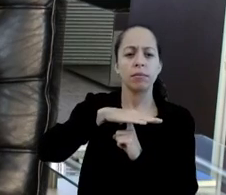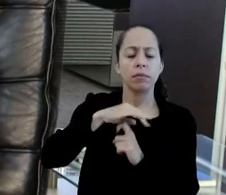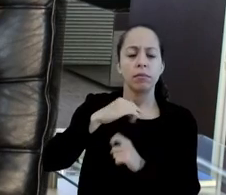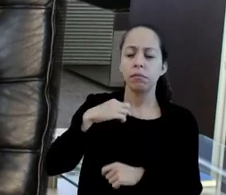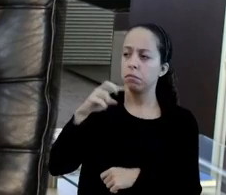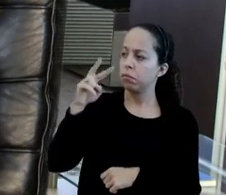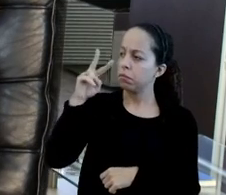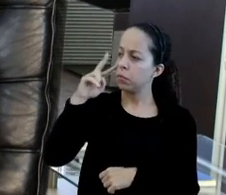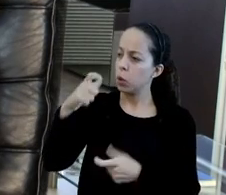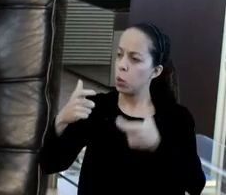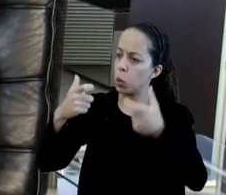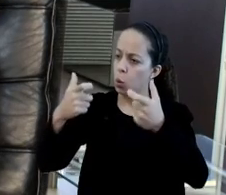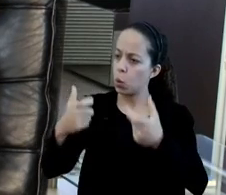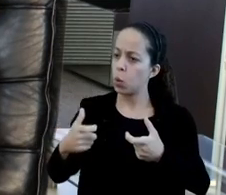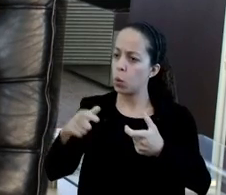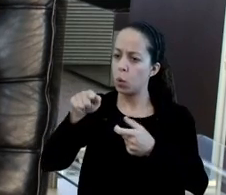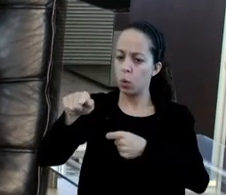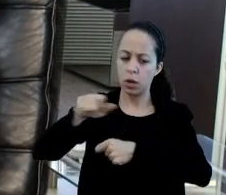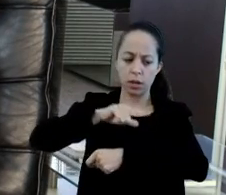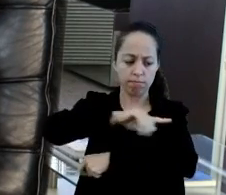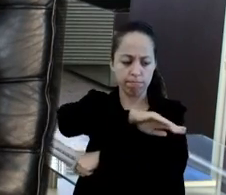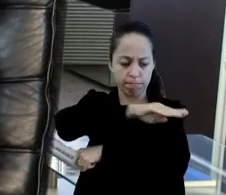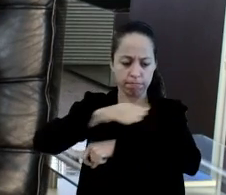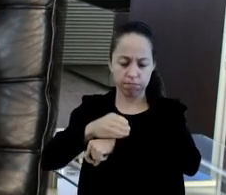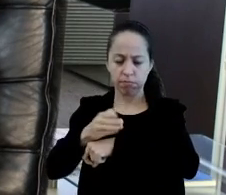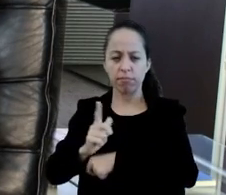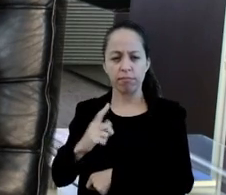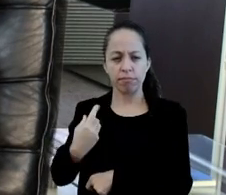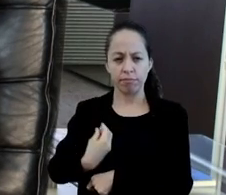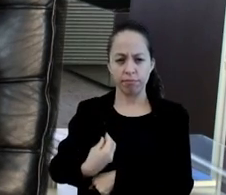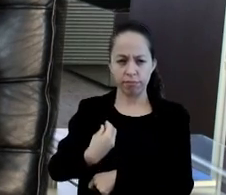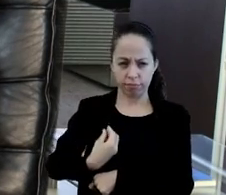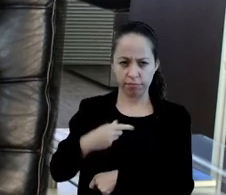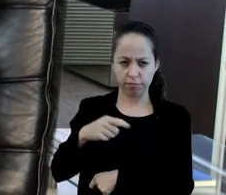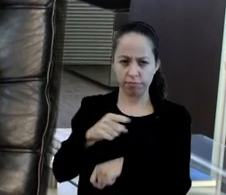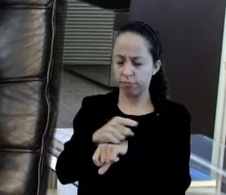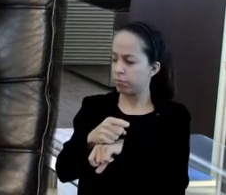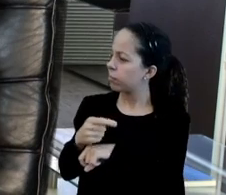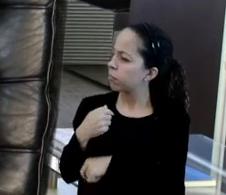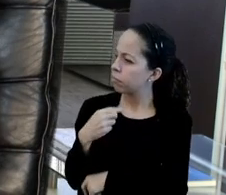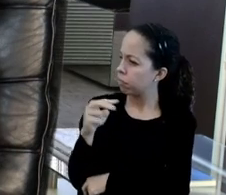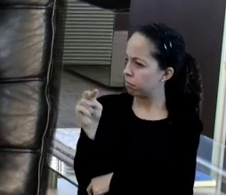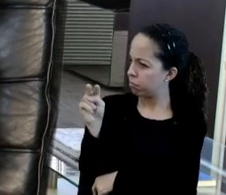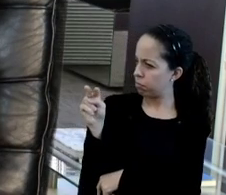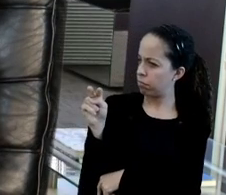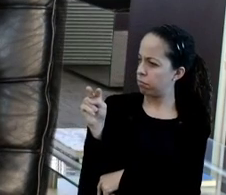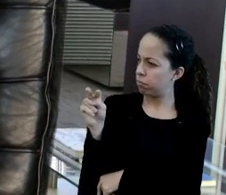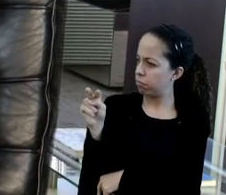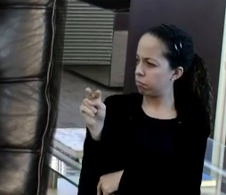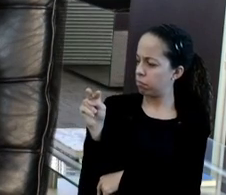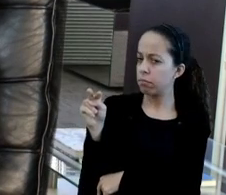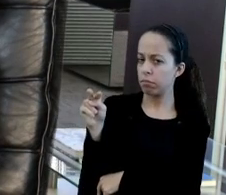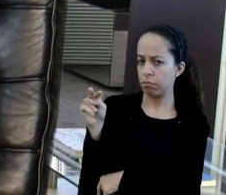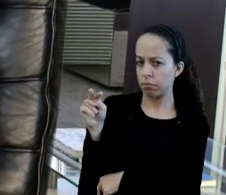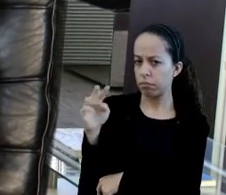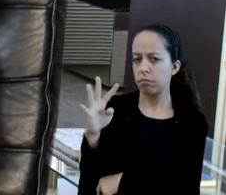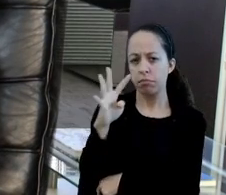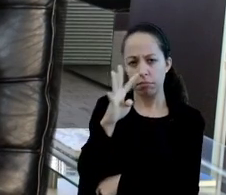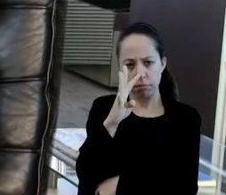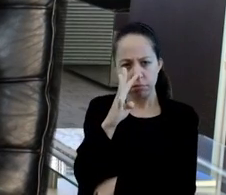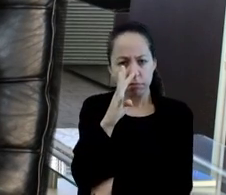em Havana, e eu falei, não, eu vou quietar na minha casa, nessa zona de conforto é mais fácil. Só